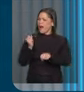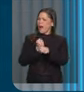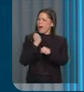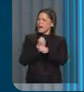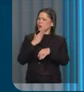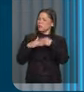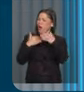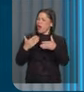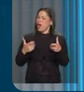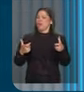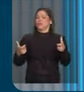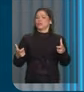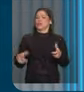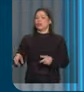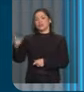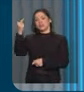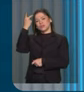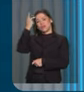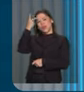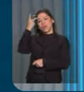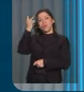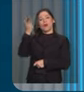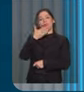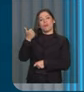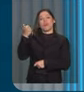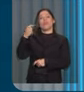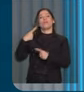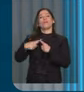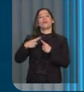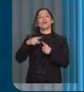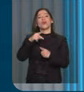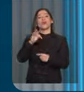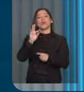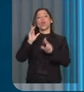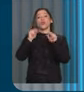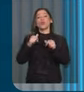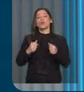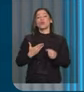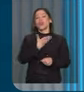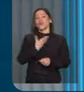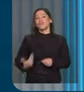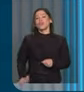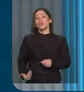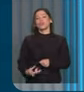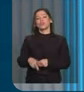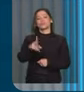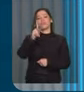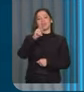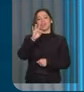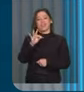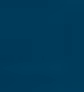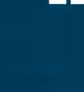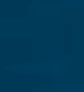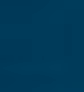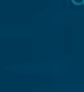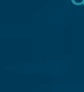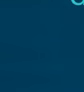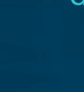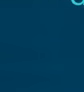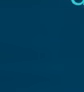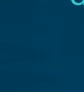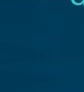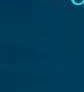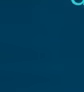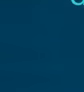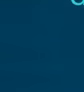a gente tem São Paulo é o melhor estado do Brasil porque o PT nunca governou esse estado do PT e do Haddad pessoal ninguém tem saudade